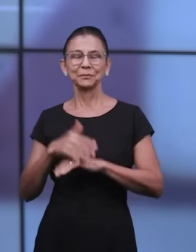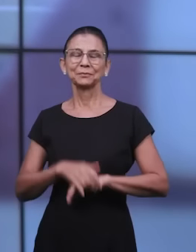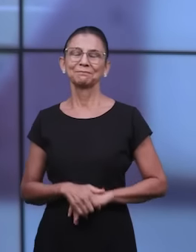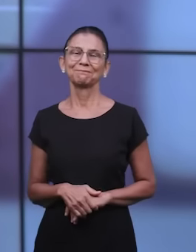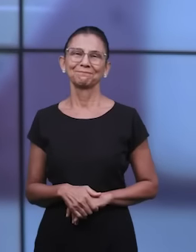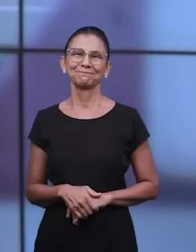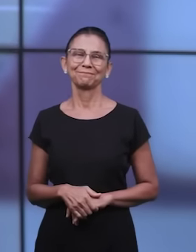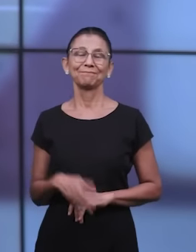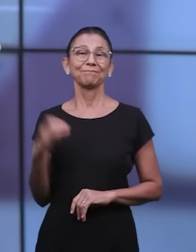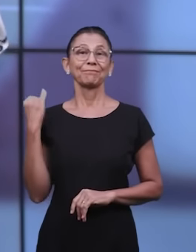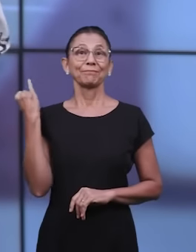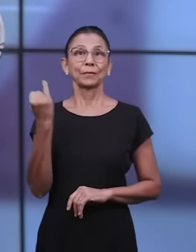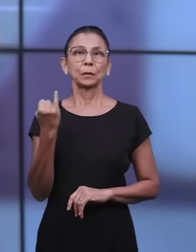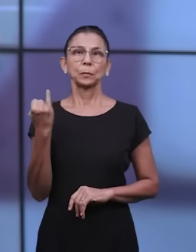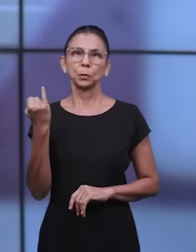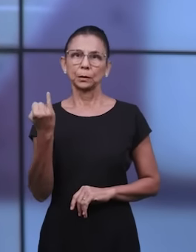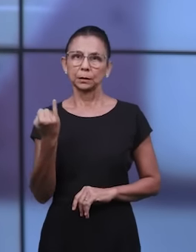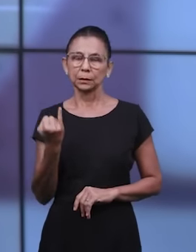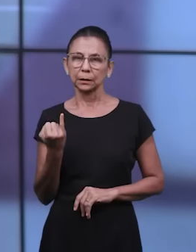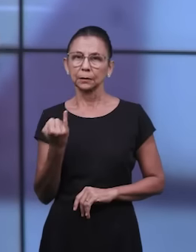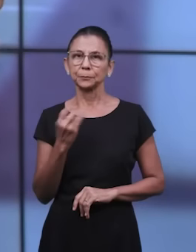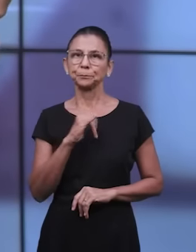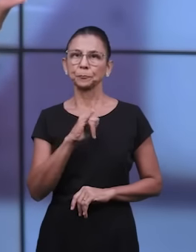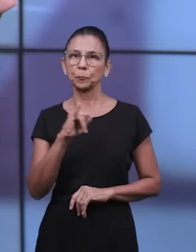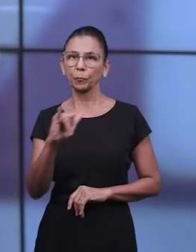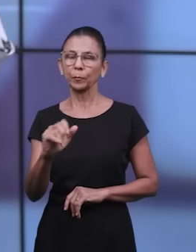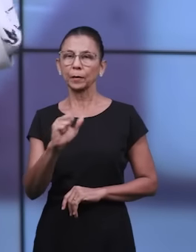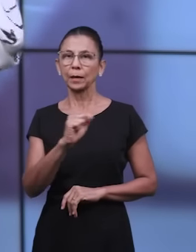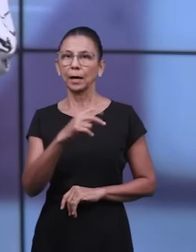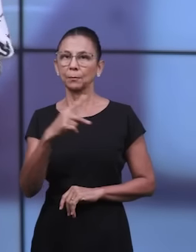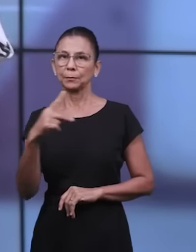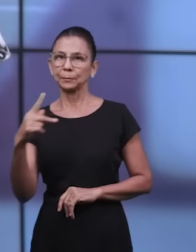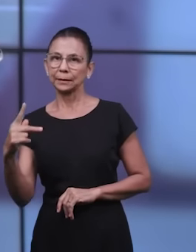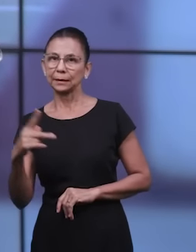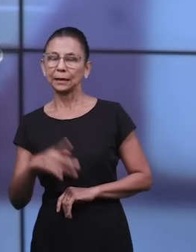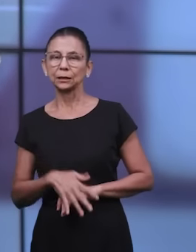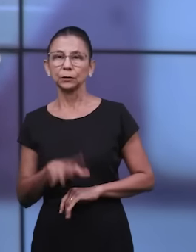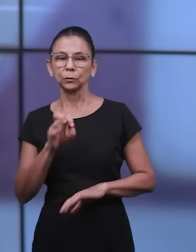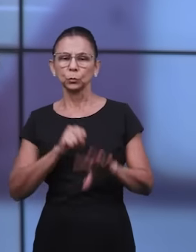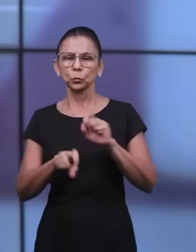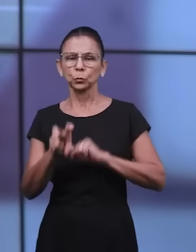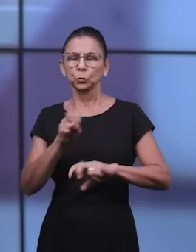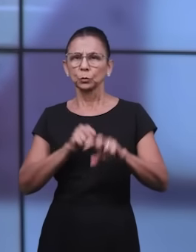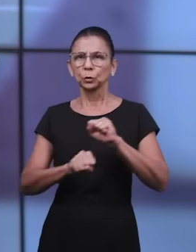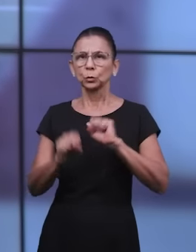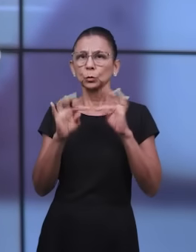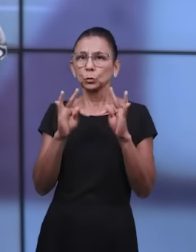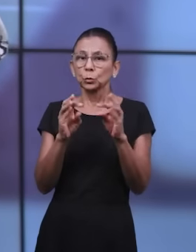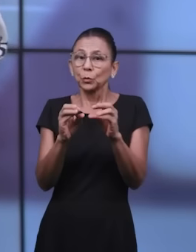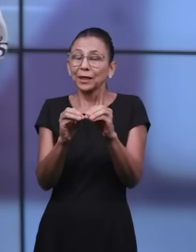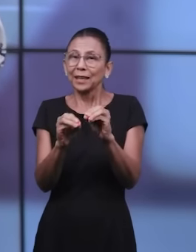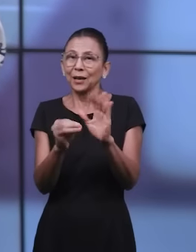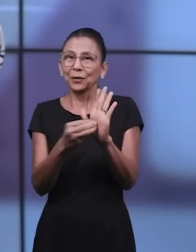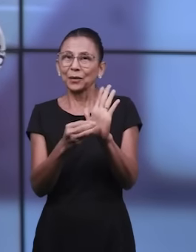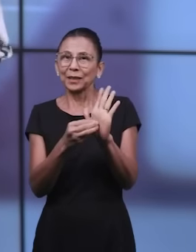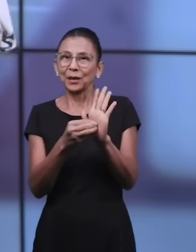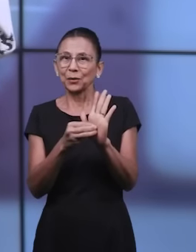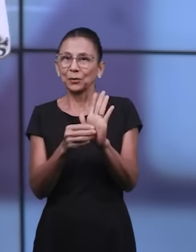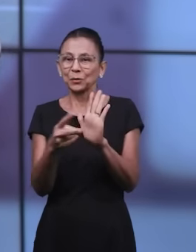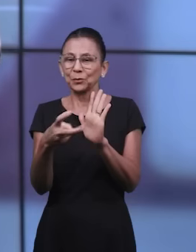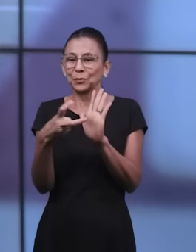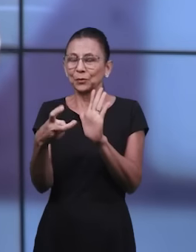icm.organização e método. É importante dizer que os aplicativos não filtram todos os conteúdos. O melhor